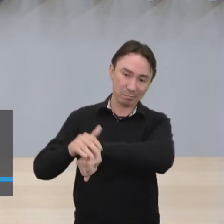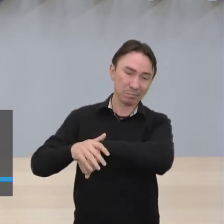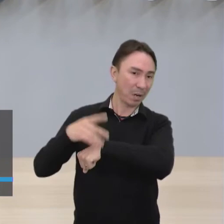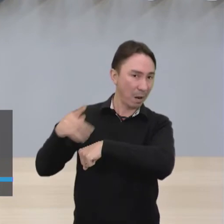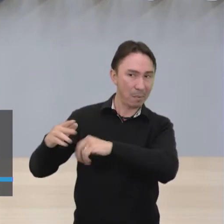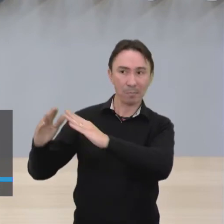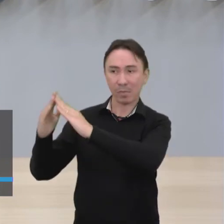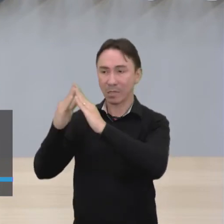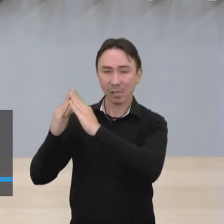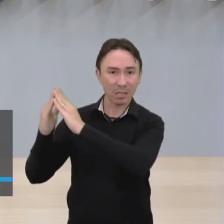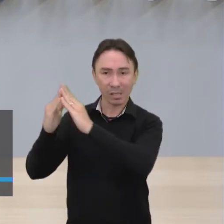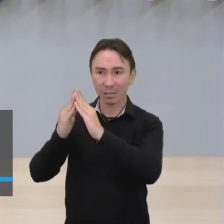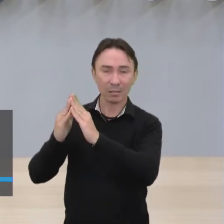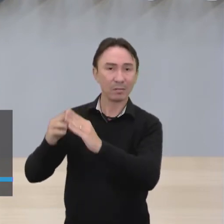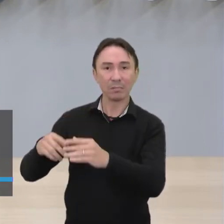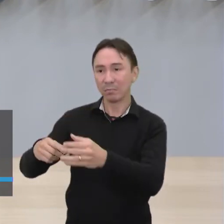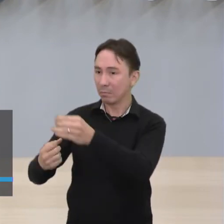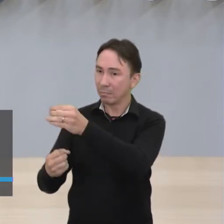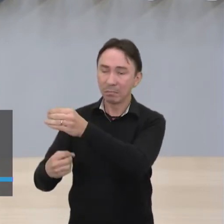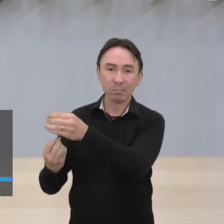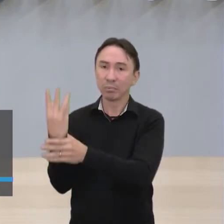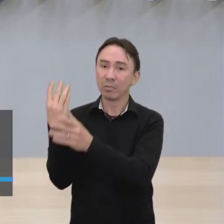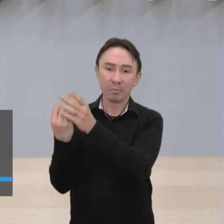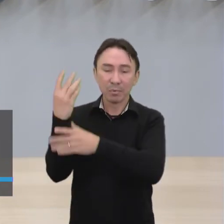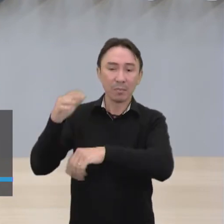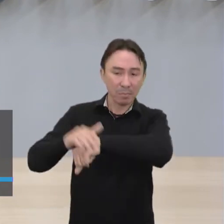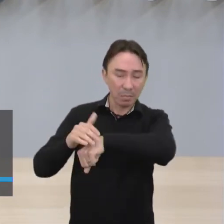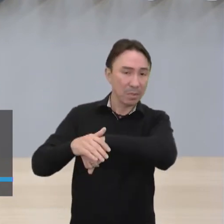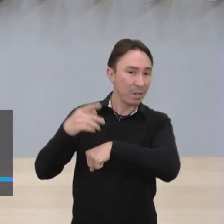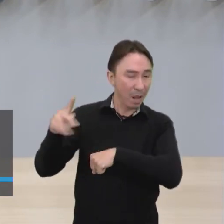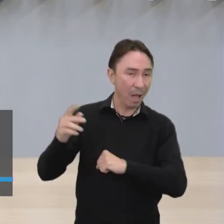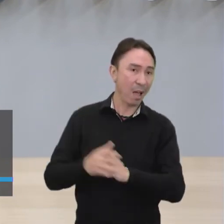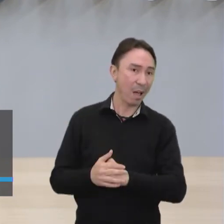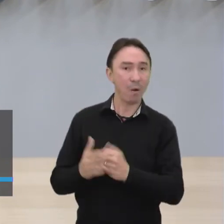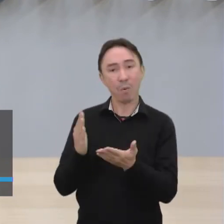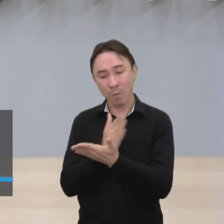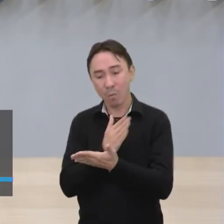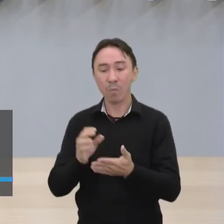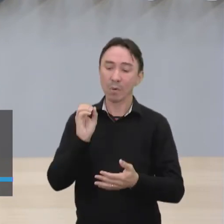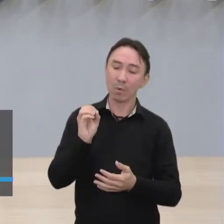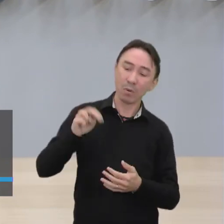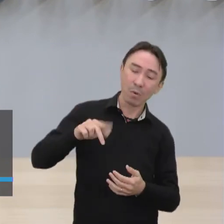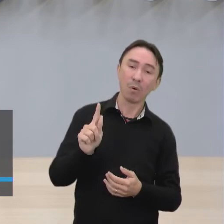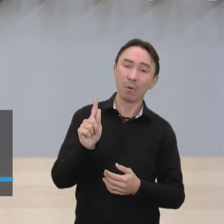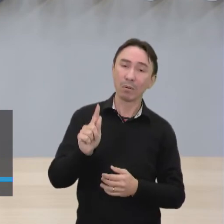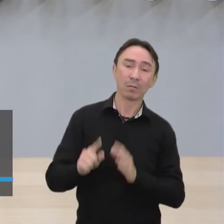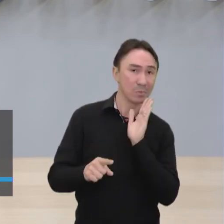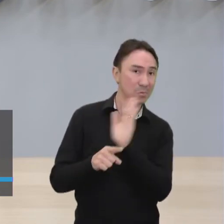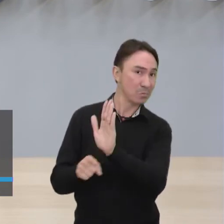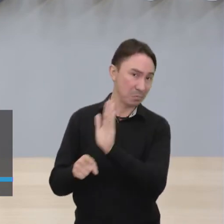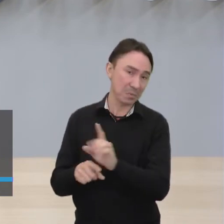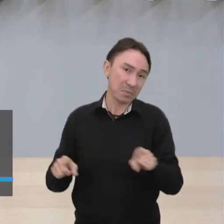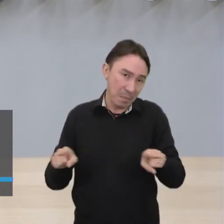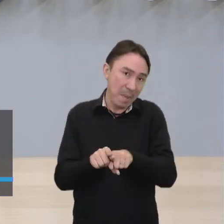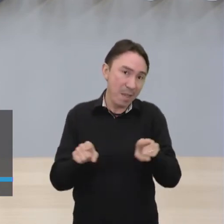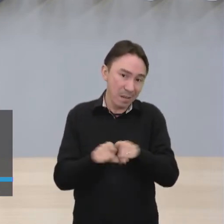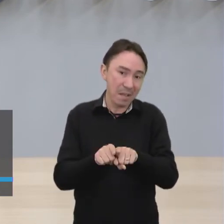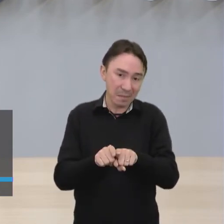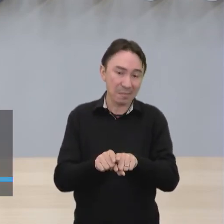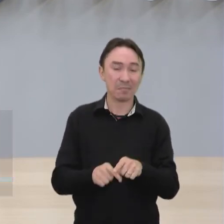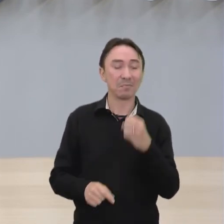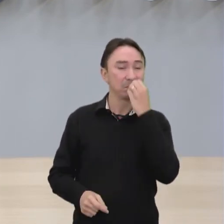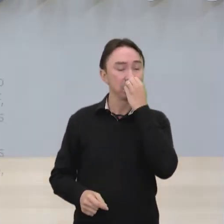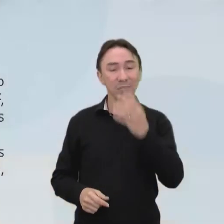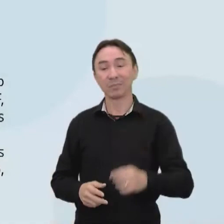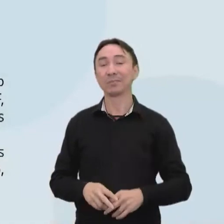né? Ou outras instituições que acabam facilitando esse processo. Muito bom. Mais uma temática